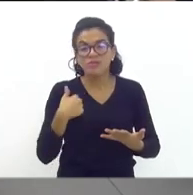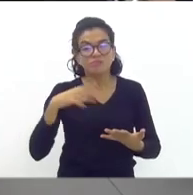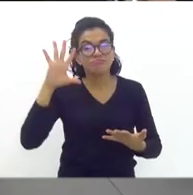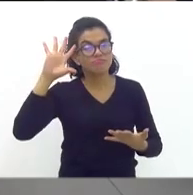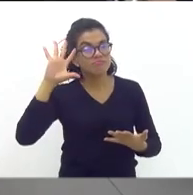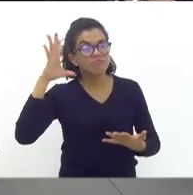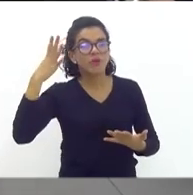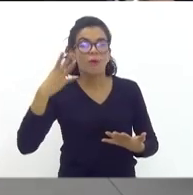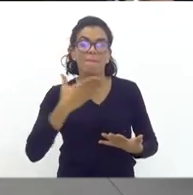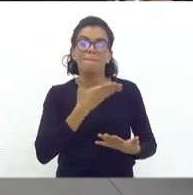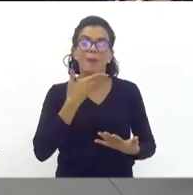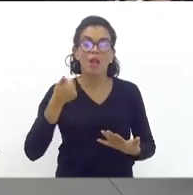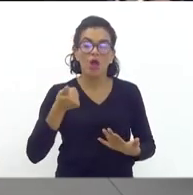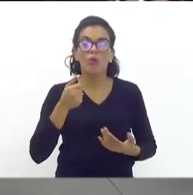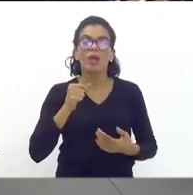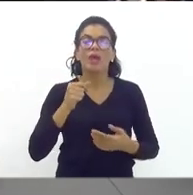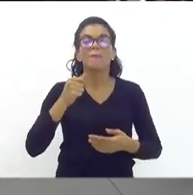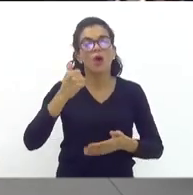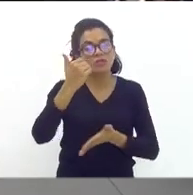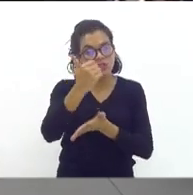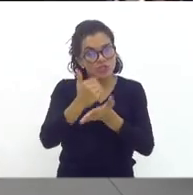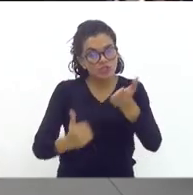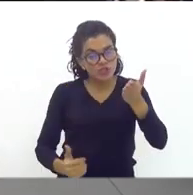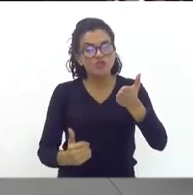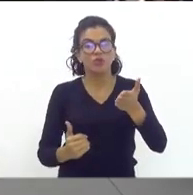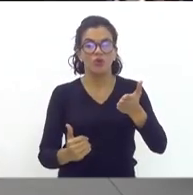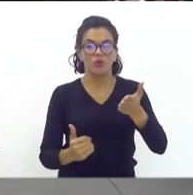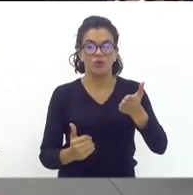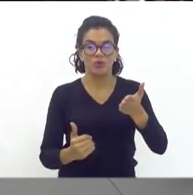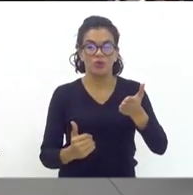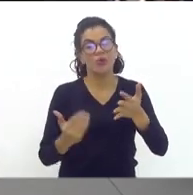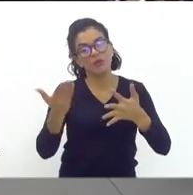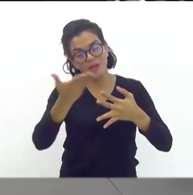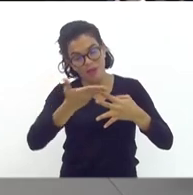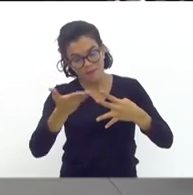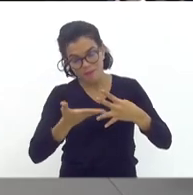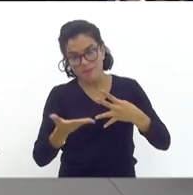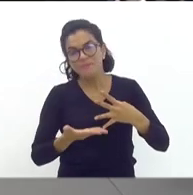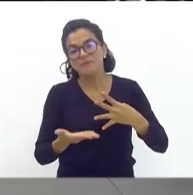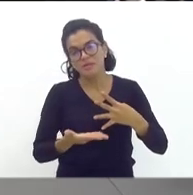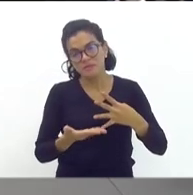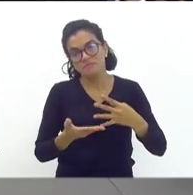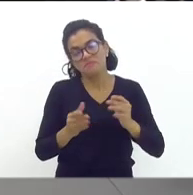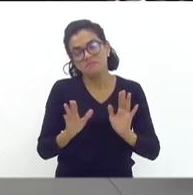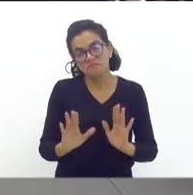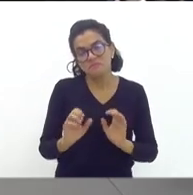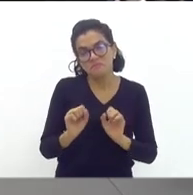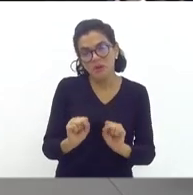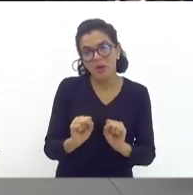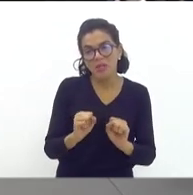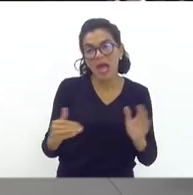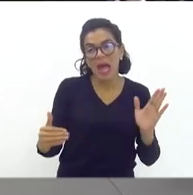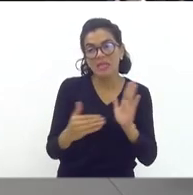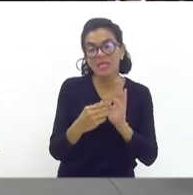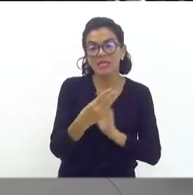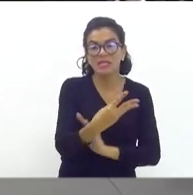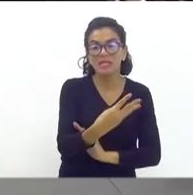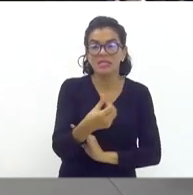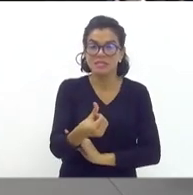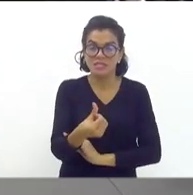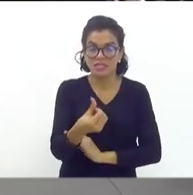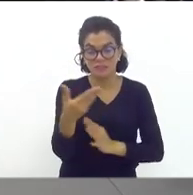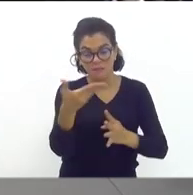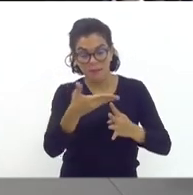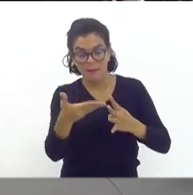pode ser dado um desconto você pode ser dado um desconto E que esse parcelamento ficaria em até 36 parcelas